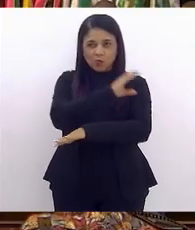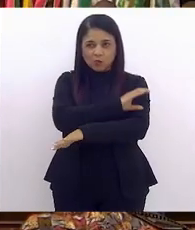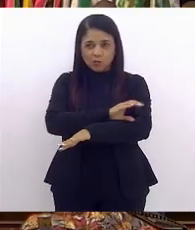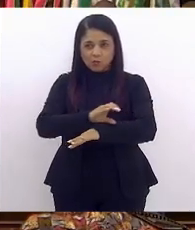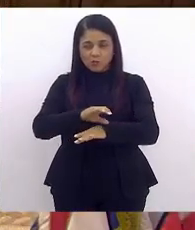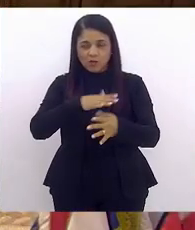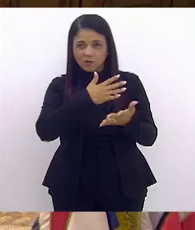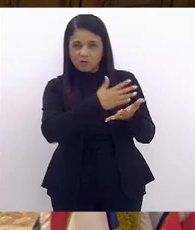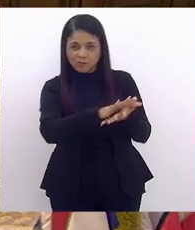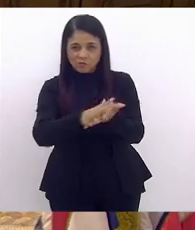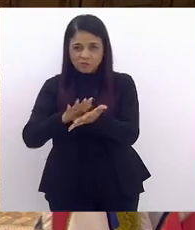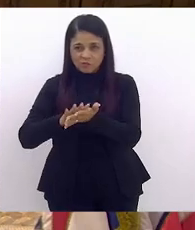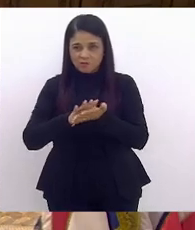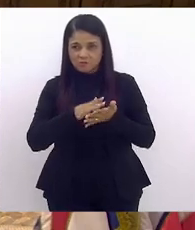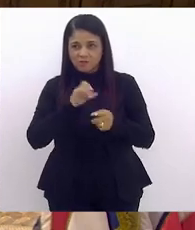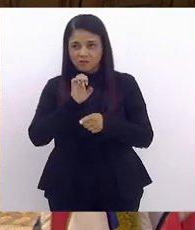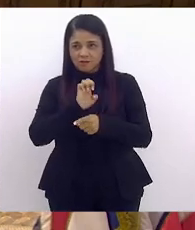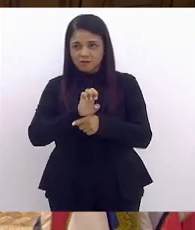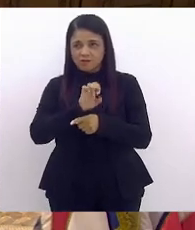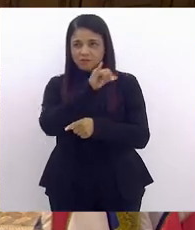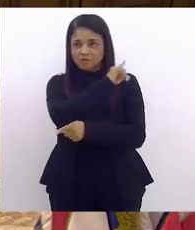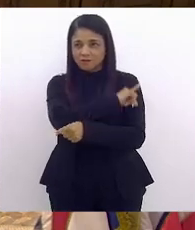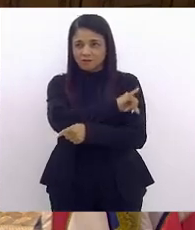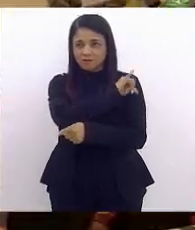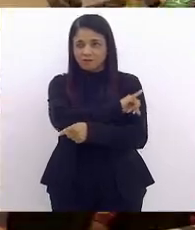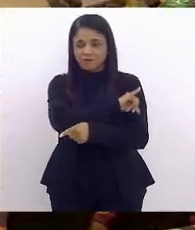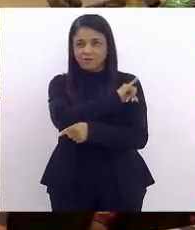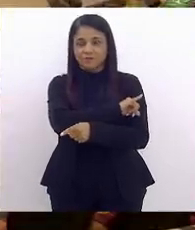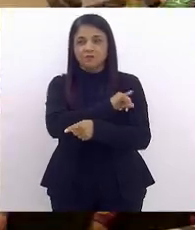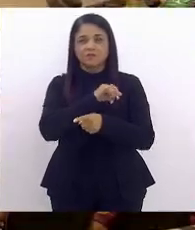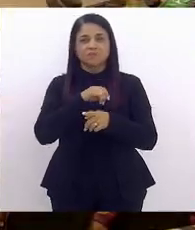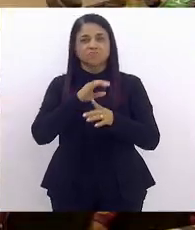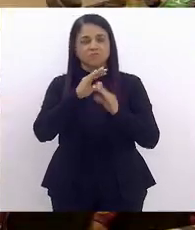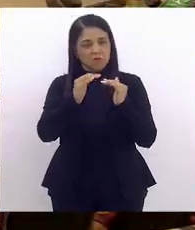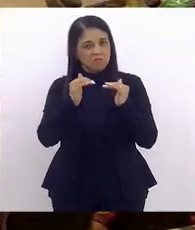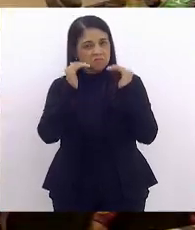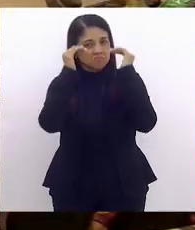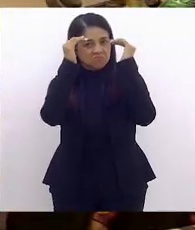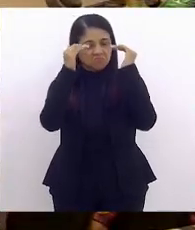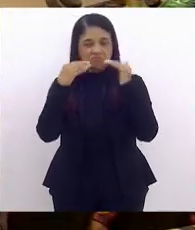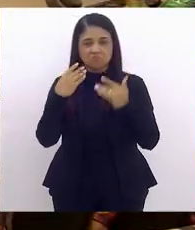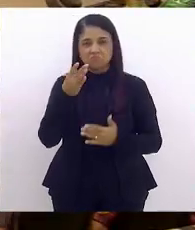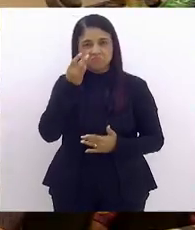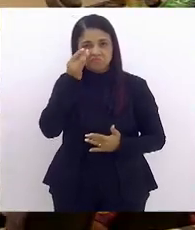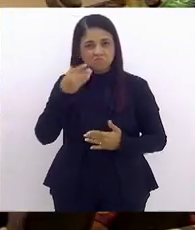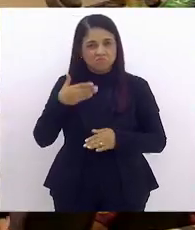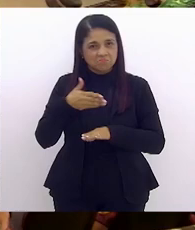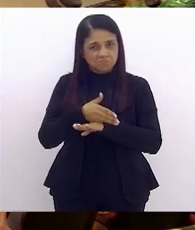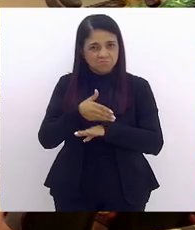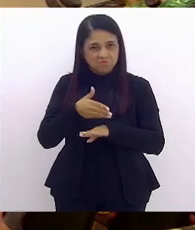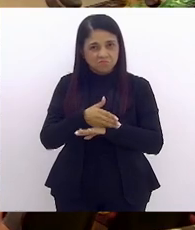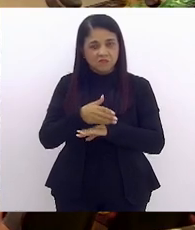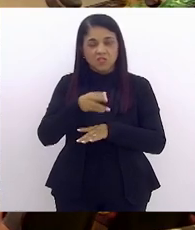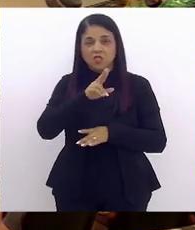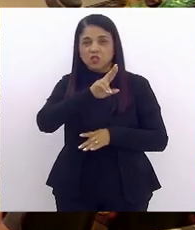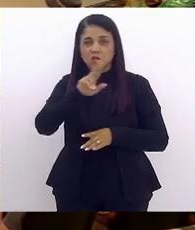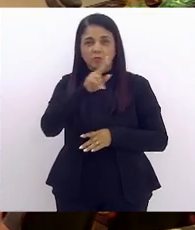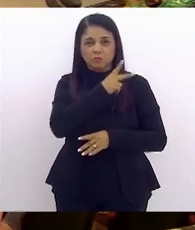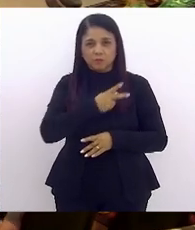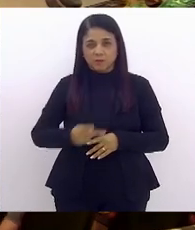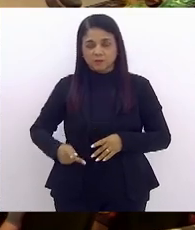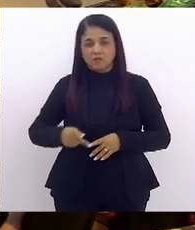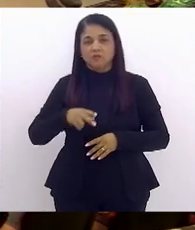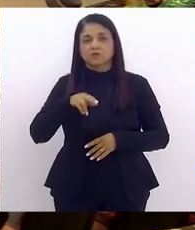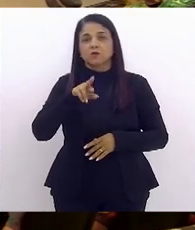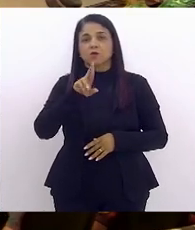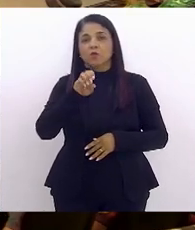do Rio de Janeiro. Autoridades presentes, senhoras e senhores, em nome do presidente Rodrigo